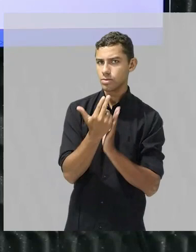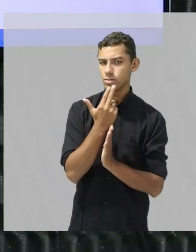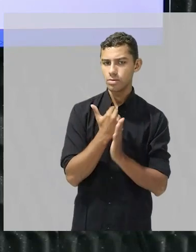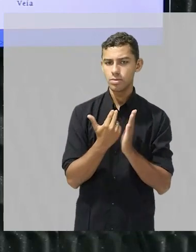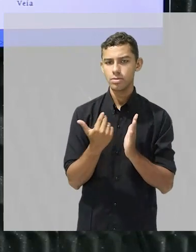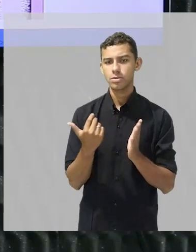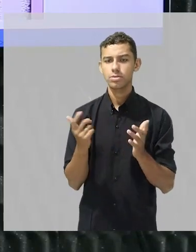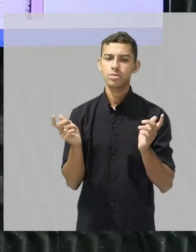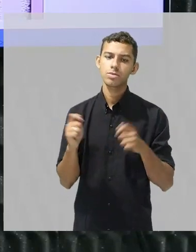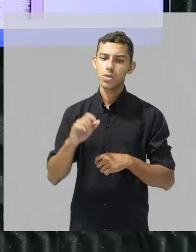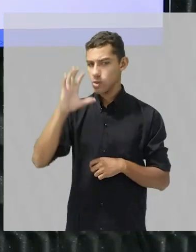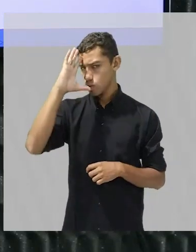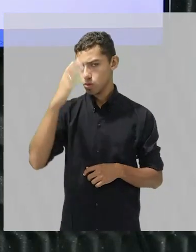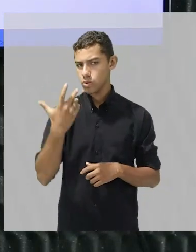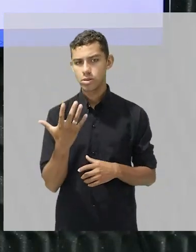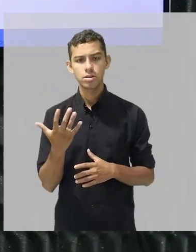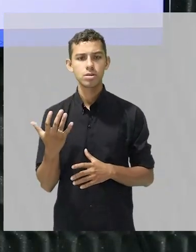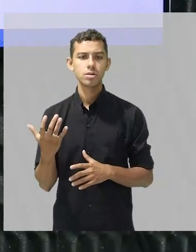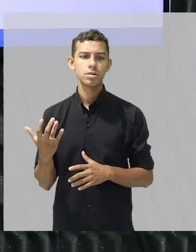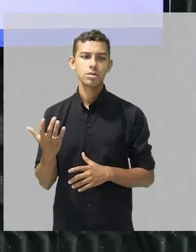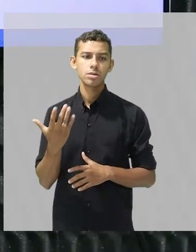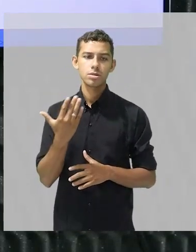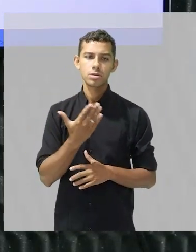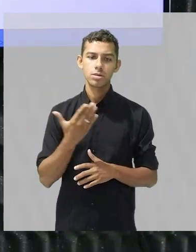né, o que pode ter acontecido?